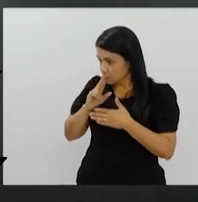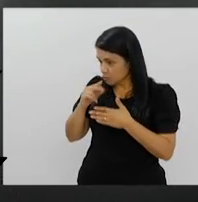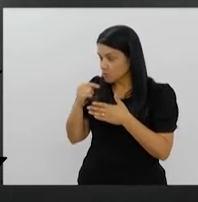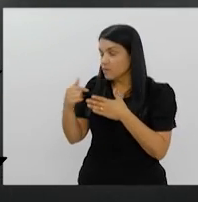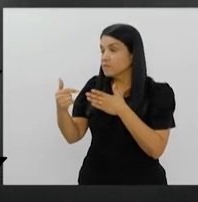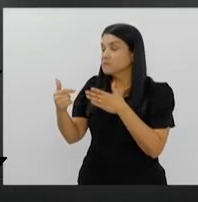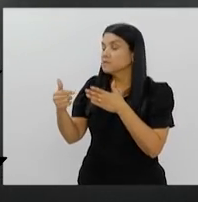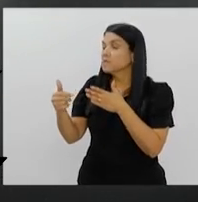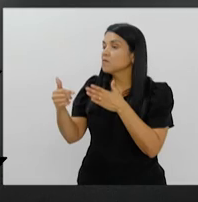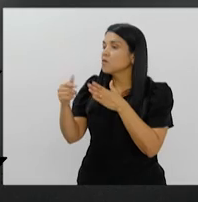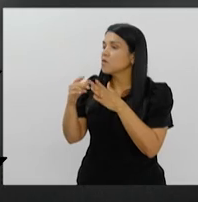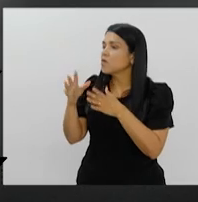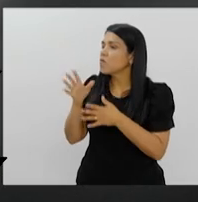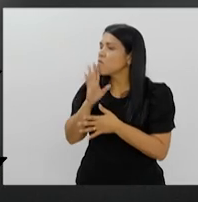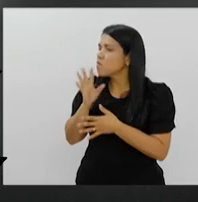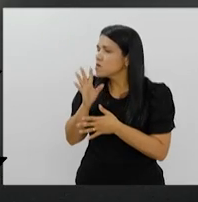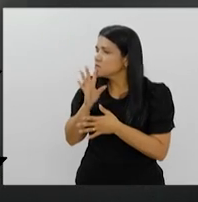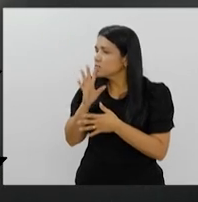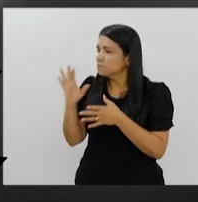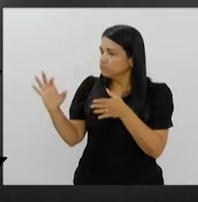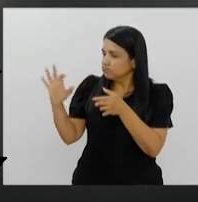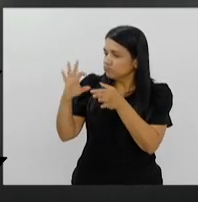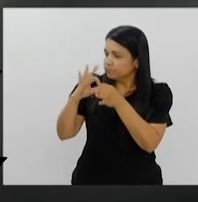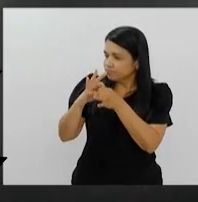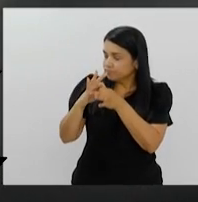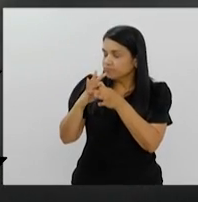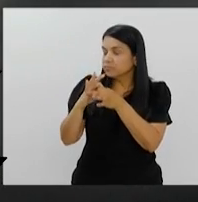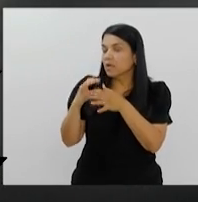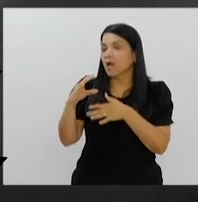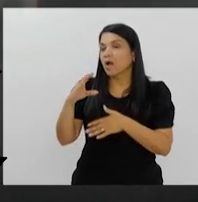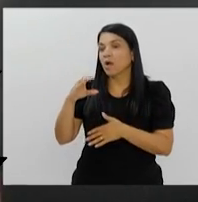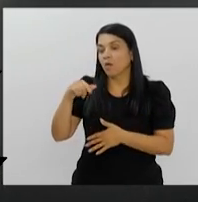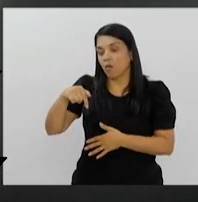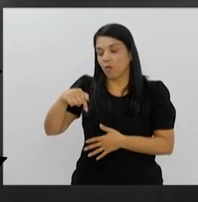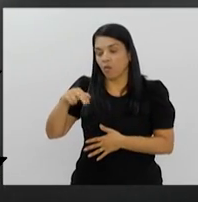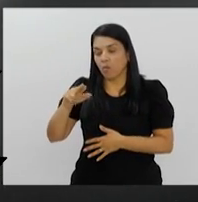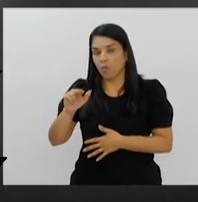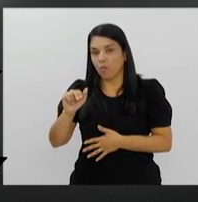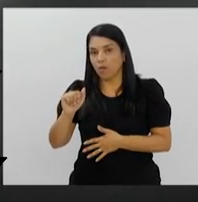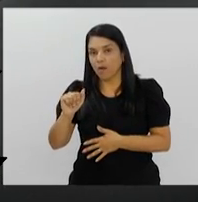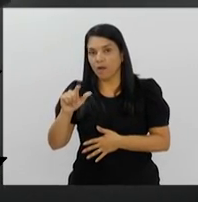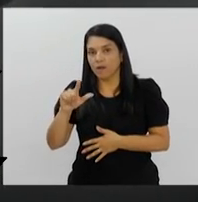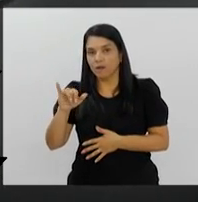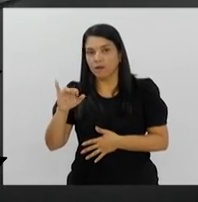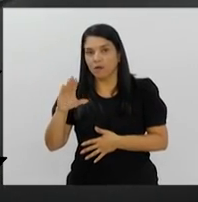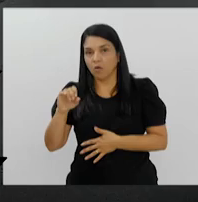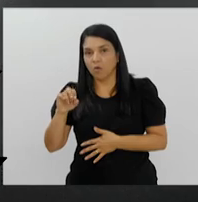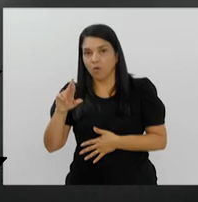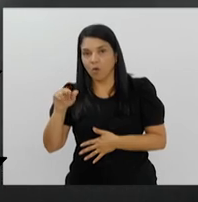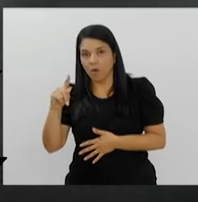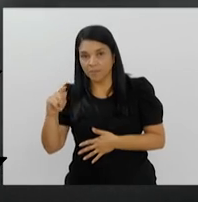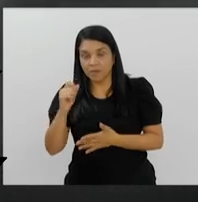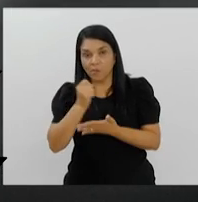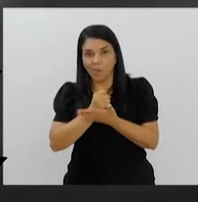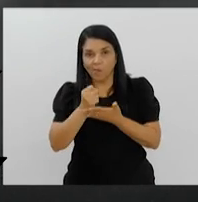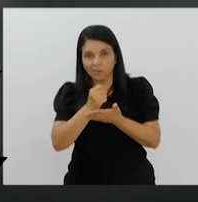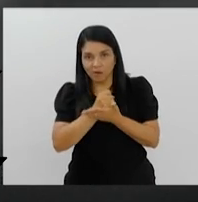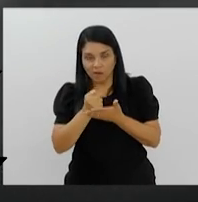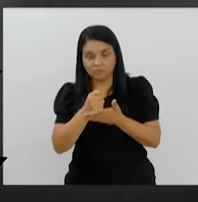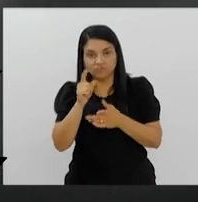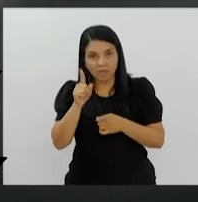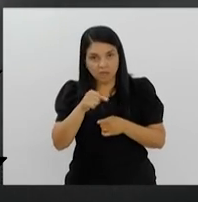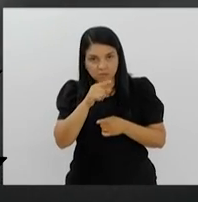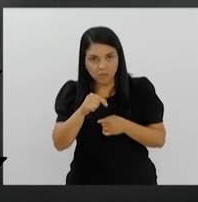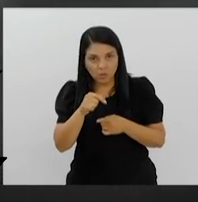que tava vinculada Qualicorp e que daí a Qualicorp foi lá e cancelou todos os contratos de alguma associação e por conta desse